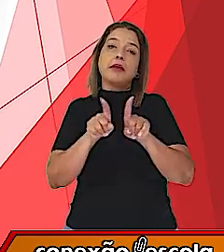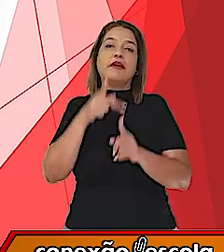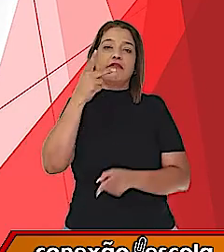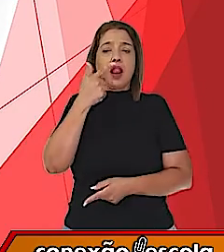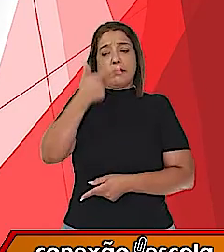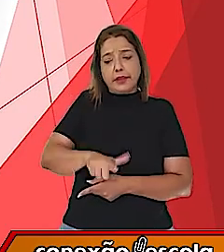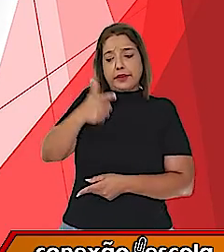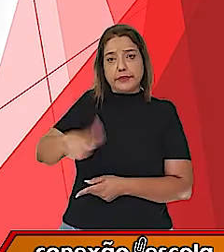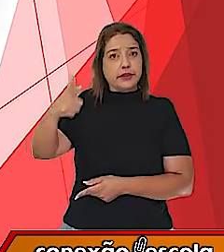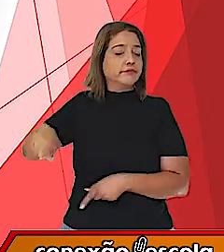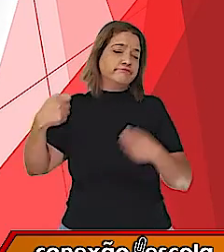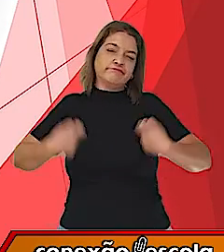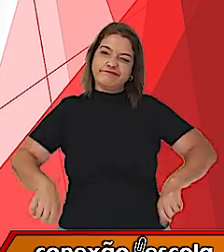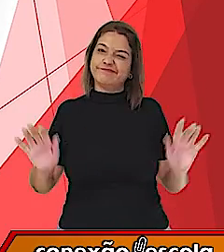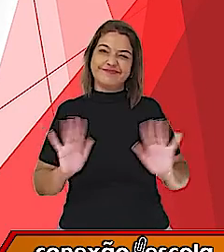mesmas palavras.